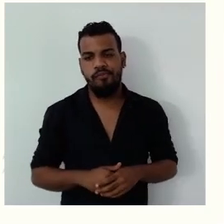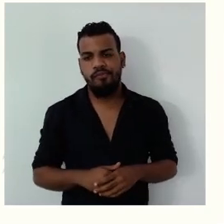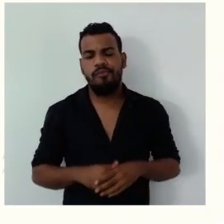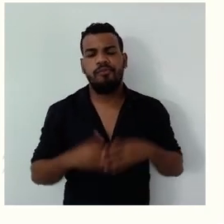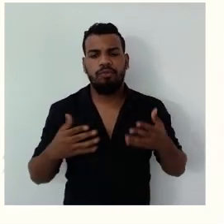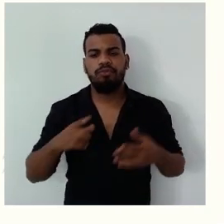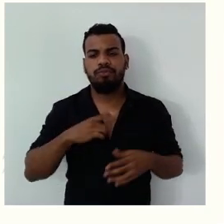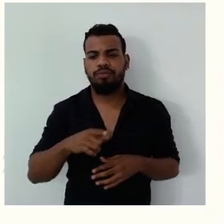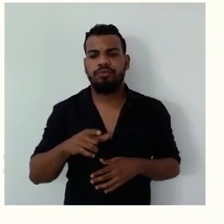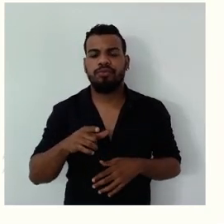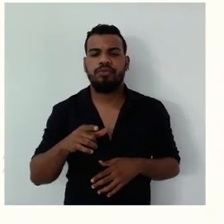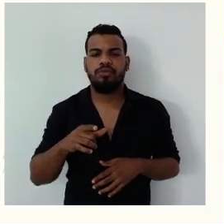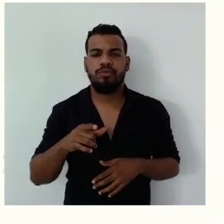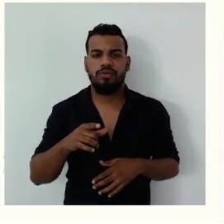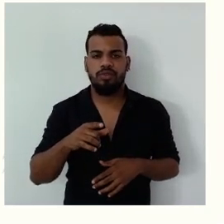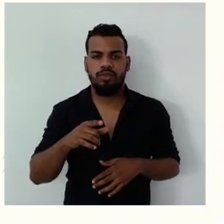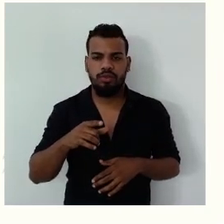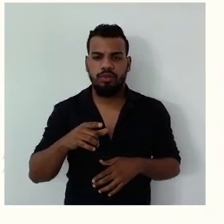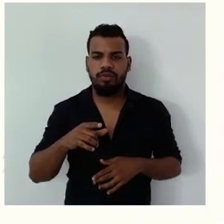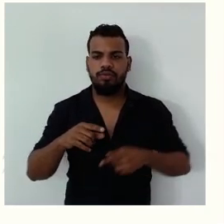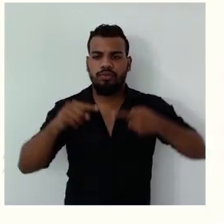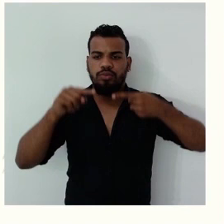temos aí